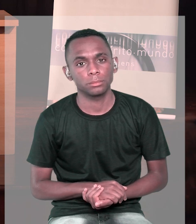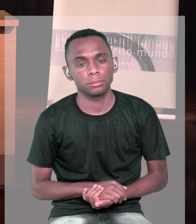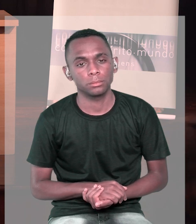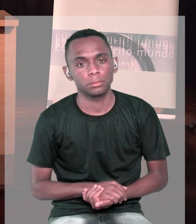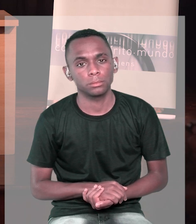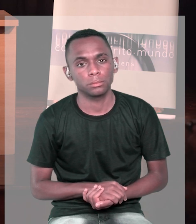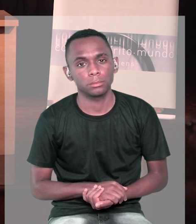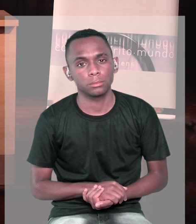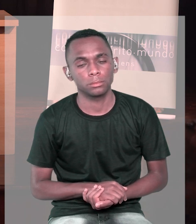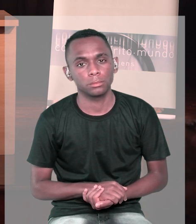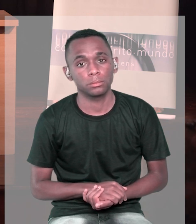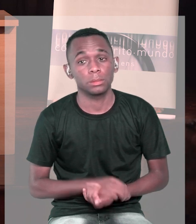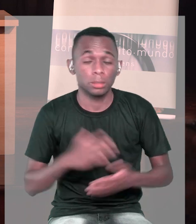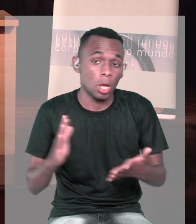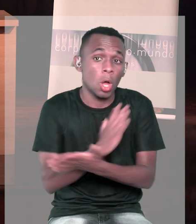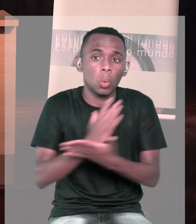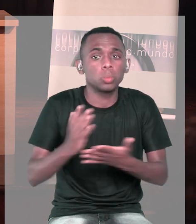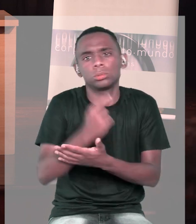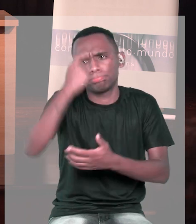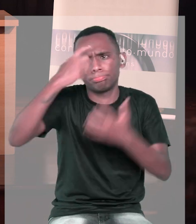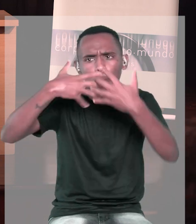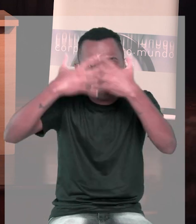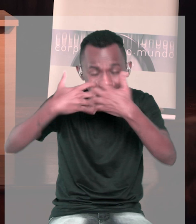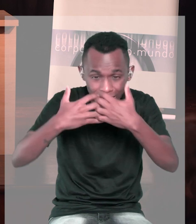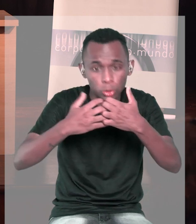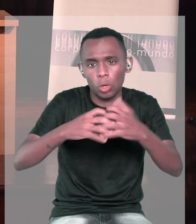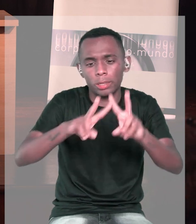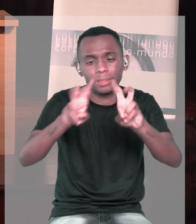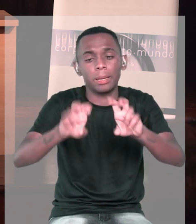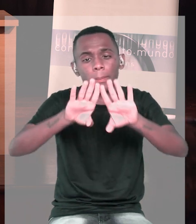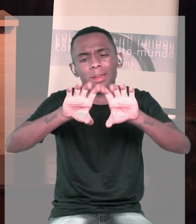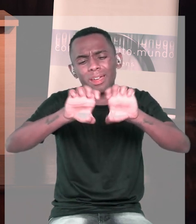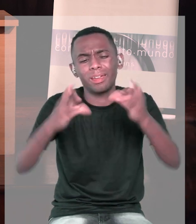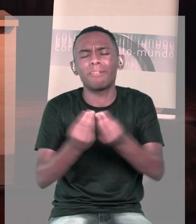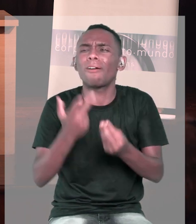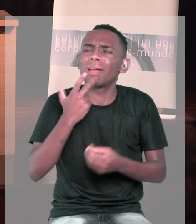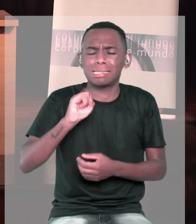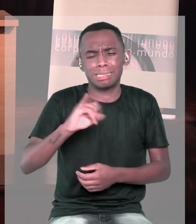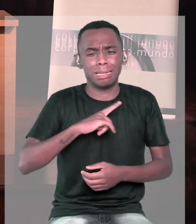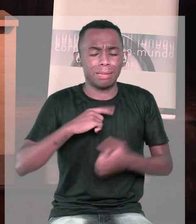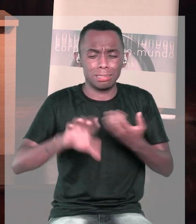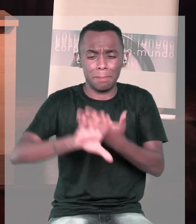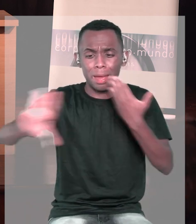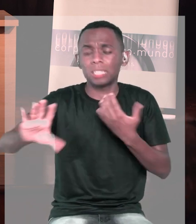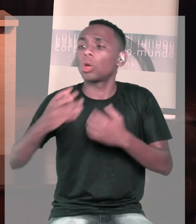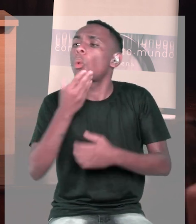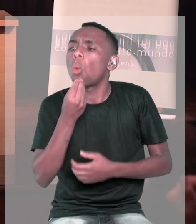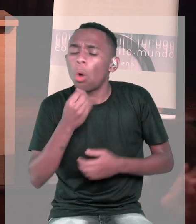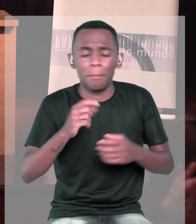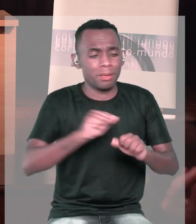domination totale. Os pensadores ecológicos falam então, se existe uma separação entre o homem e a natureza, existe então